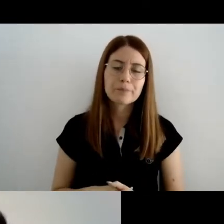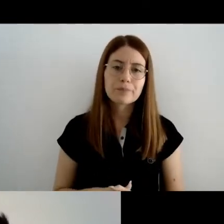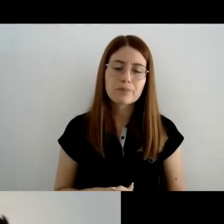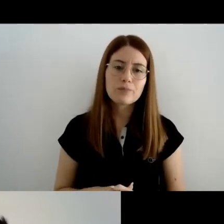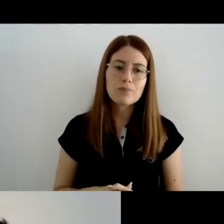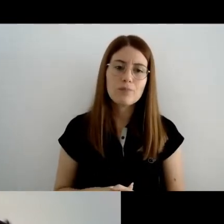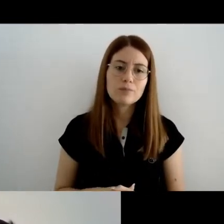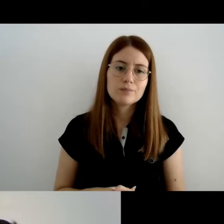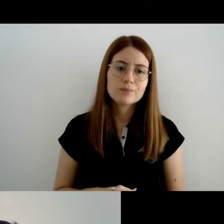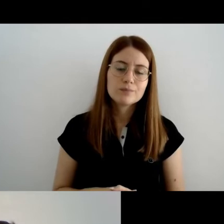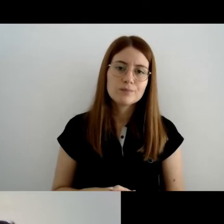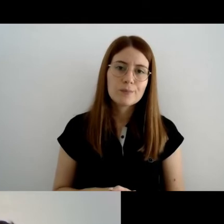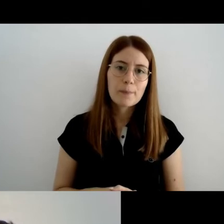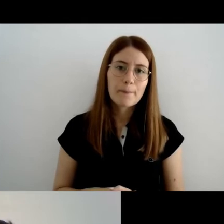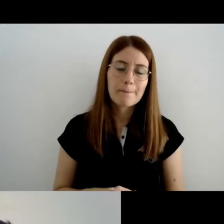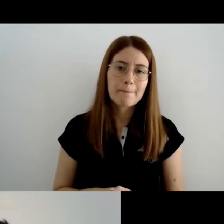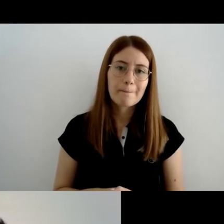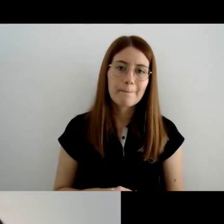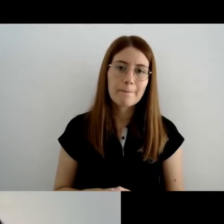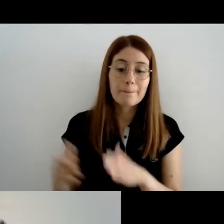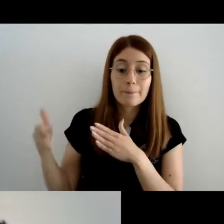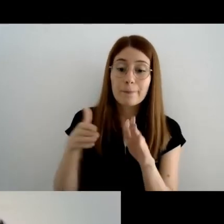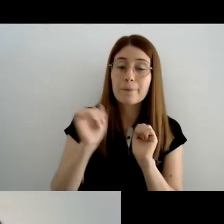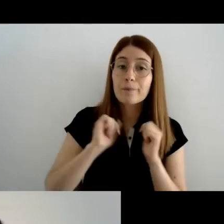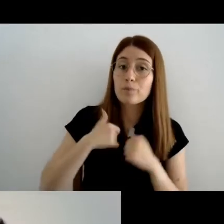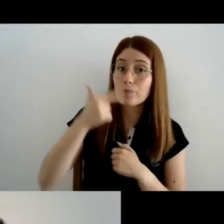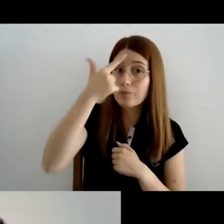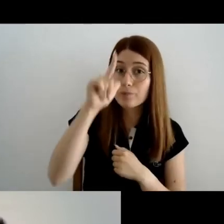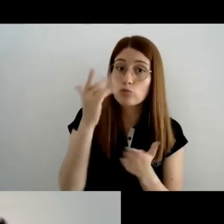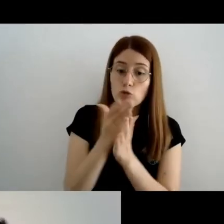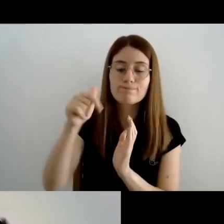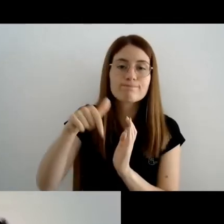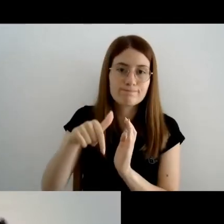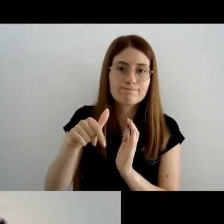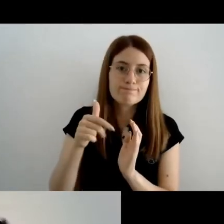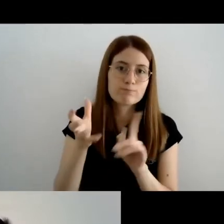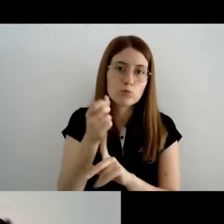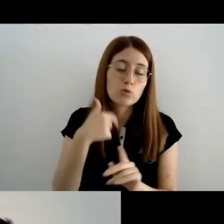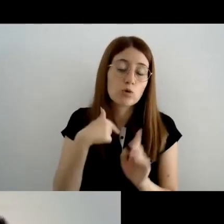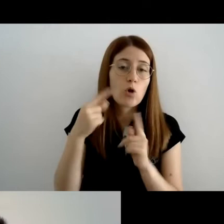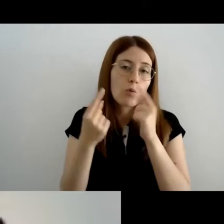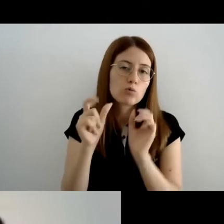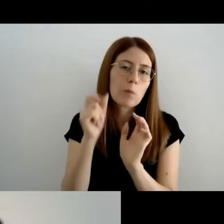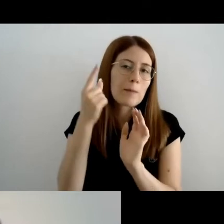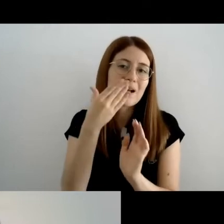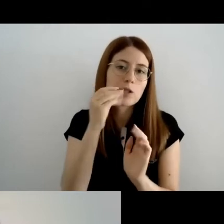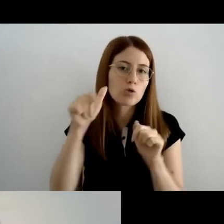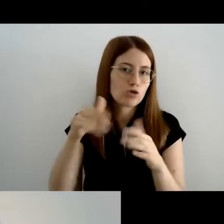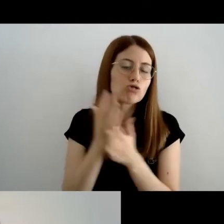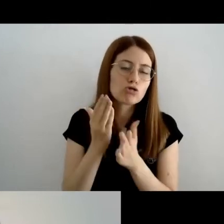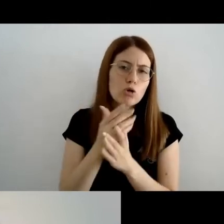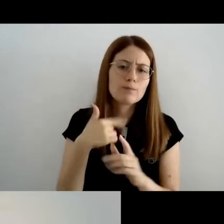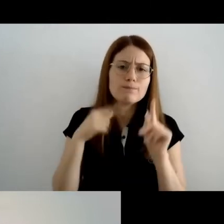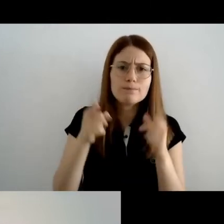Como estava a dizer, o meu percurso, eu tirei a licenciatura aqui assim na escola, fui um dos primeiros alunos da nossa escola, comecei